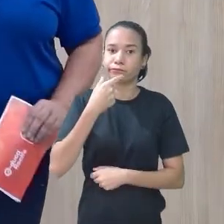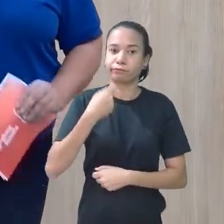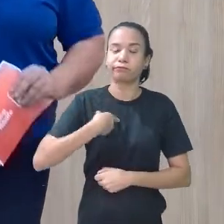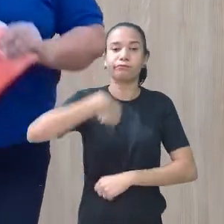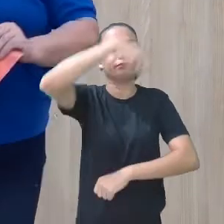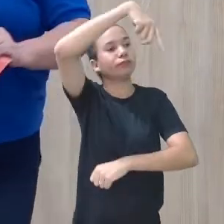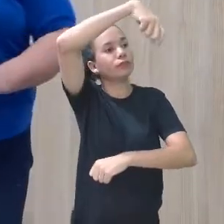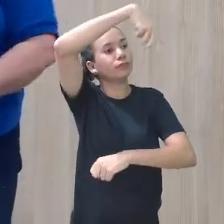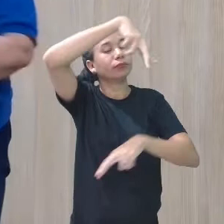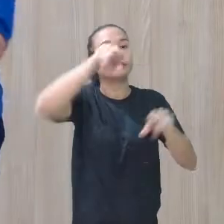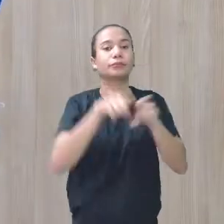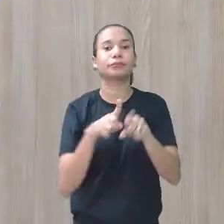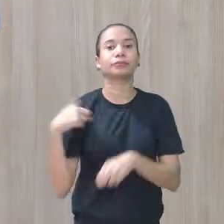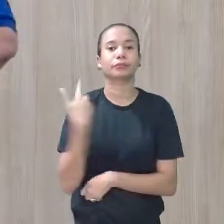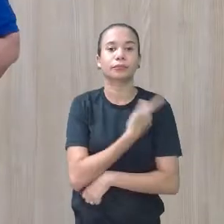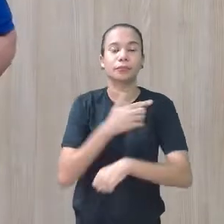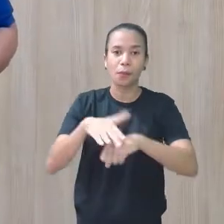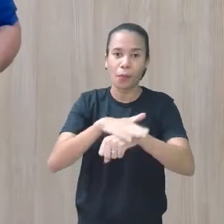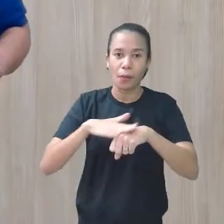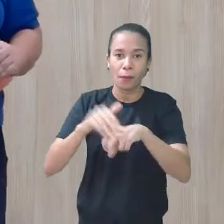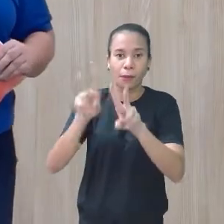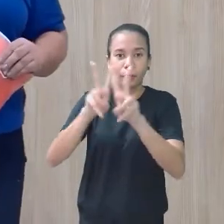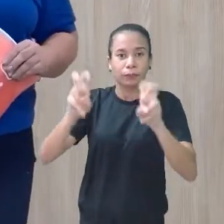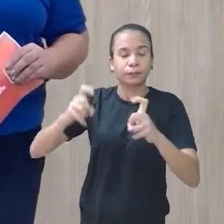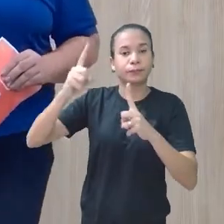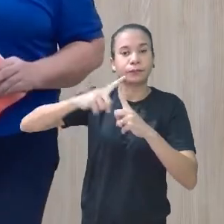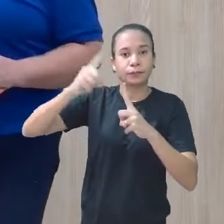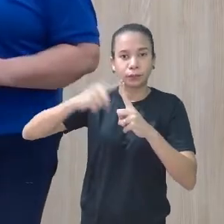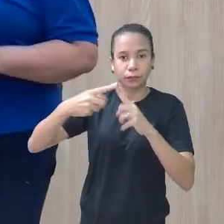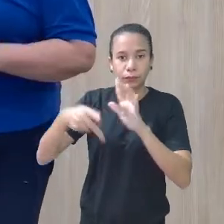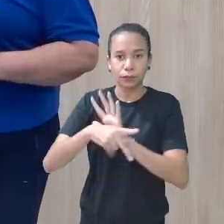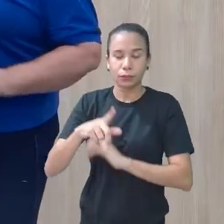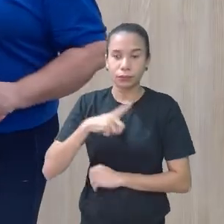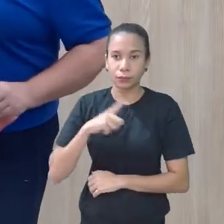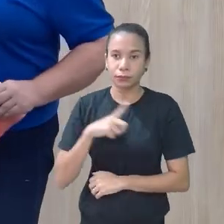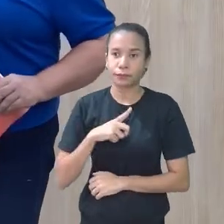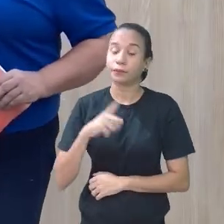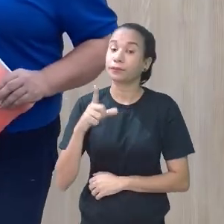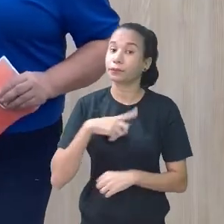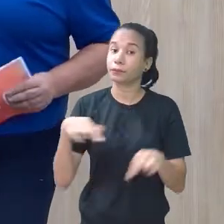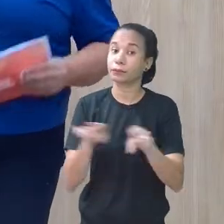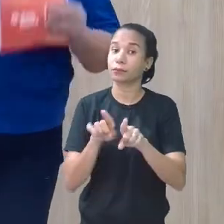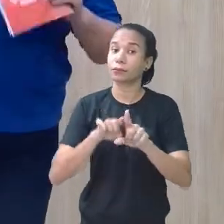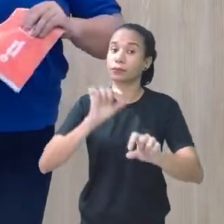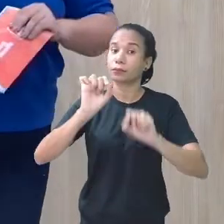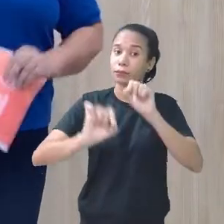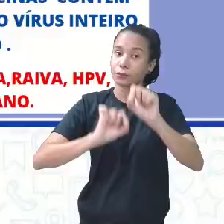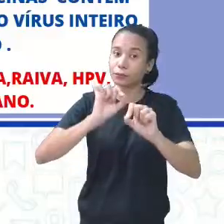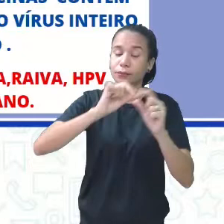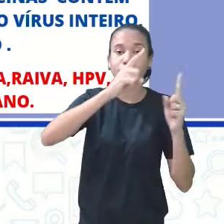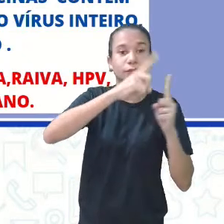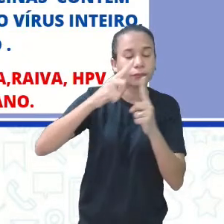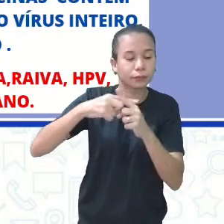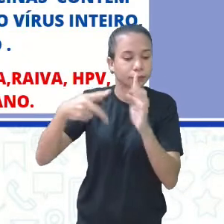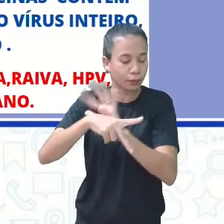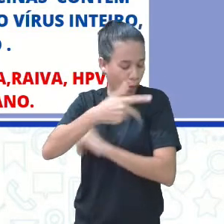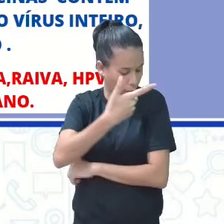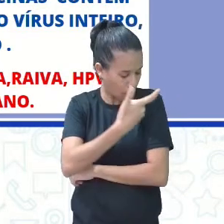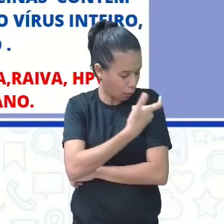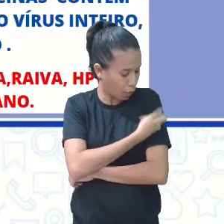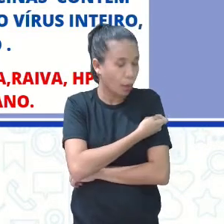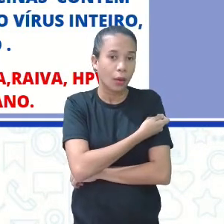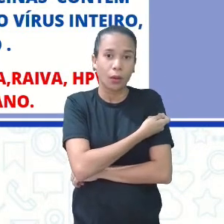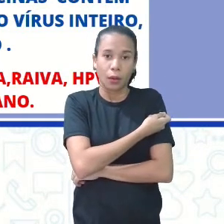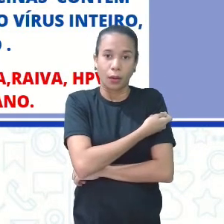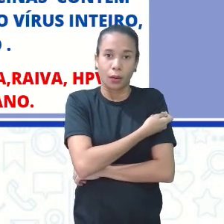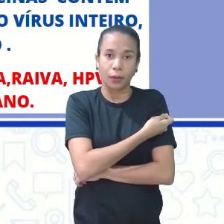conversar bastante ainda a respeito desses tipos de imunidade. O que é que nós temos mais? Temos tipos de vacina.